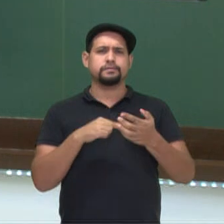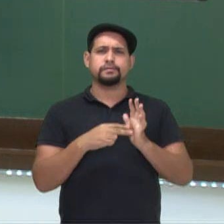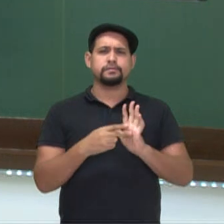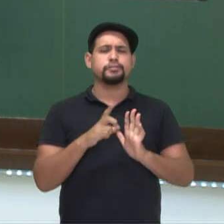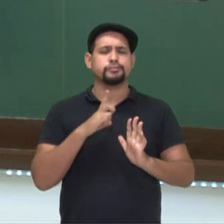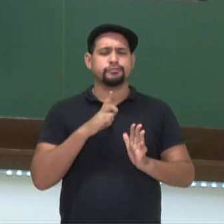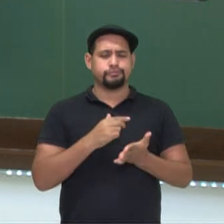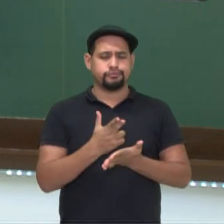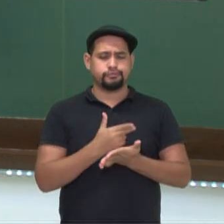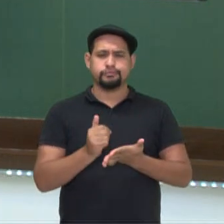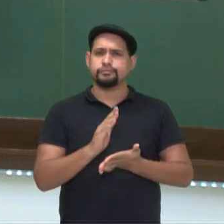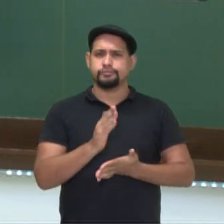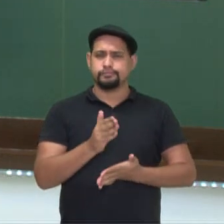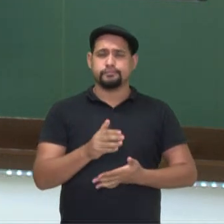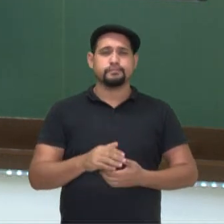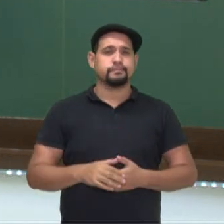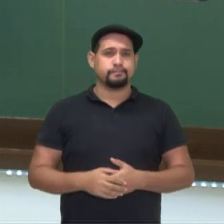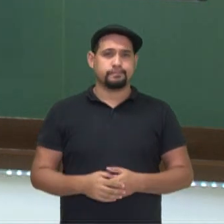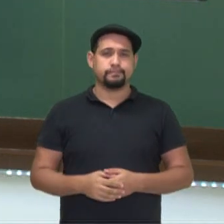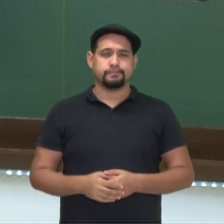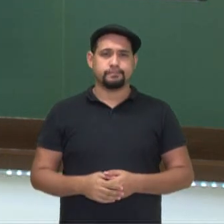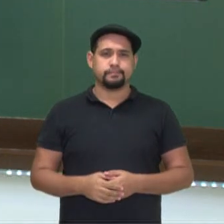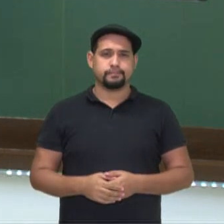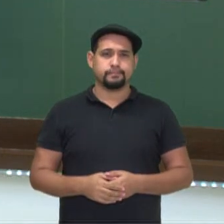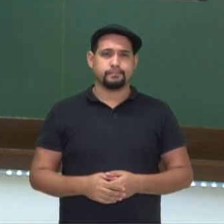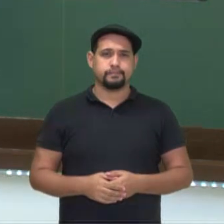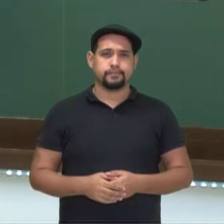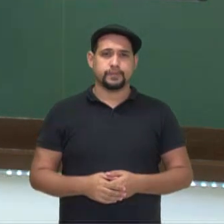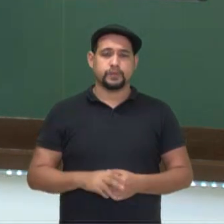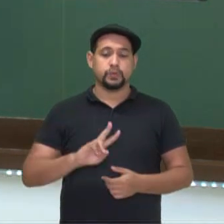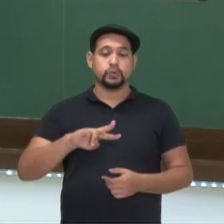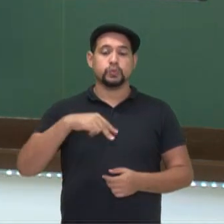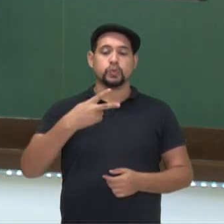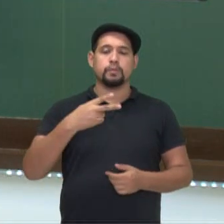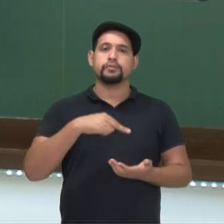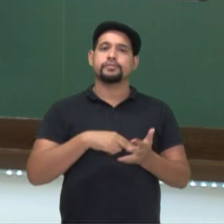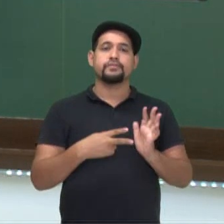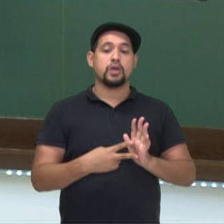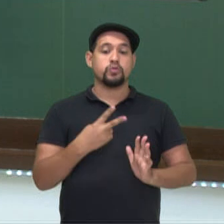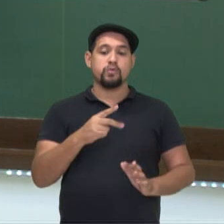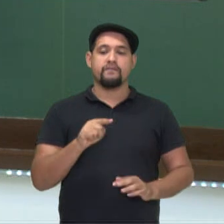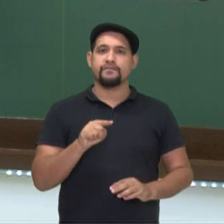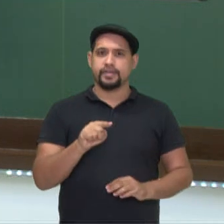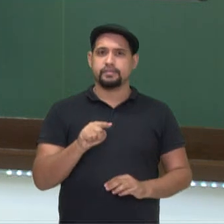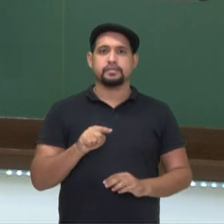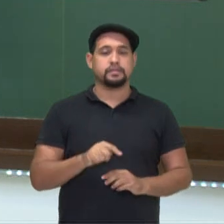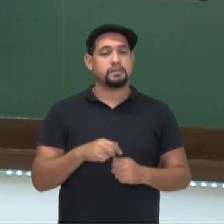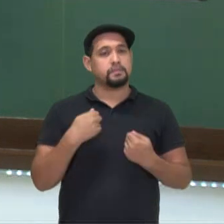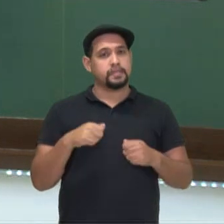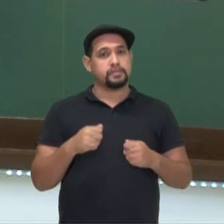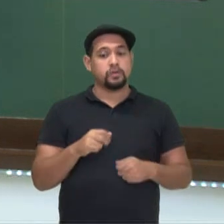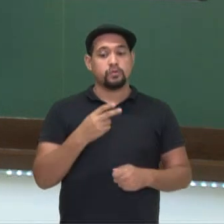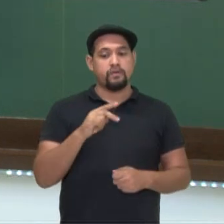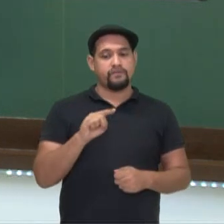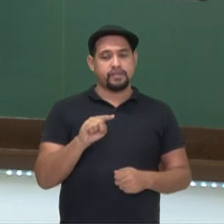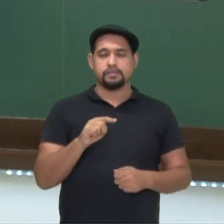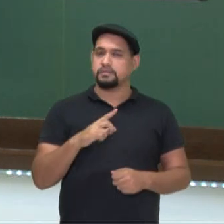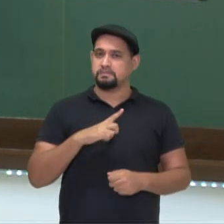está aqui desenhada, certo? Do dobro, o dobro vai ser 2 vezes, então tem aqui um 2 e tem um